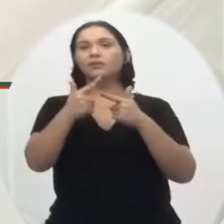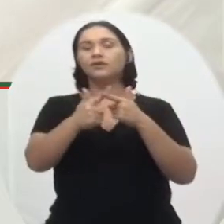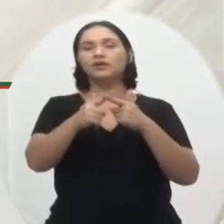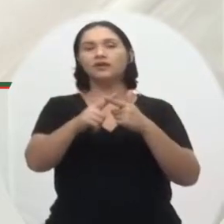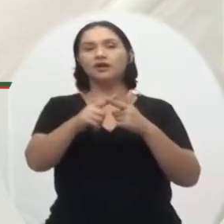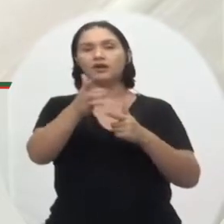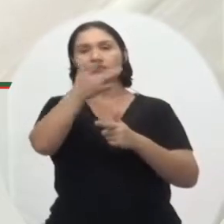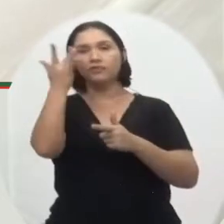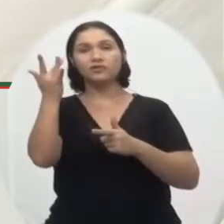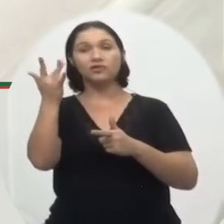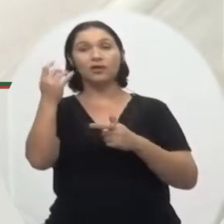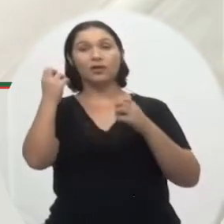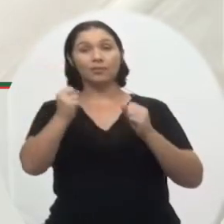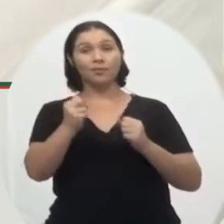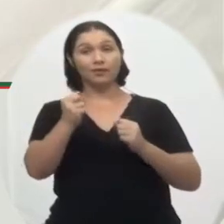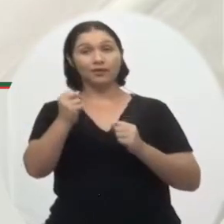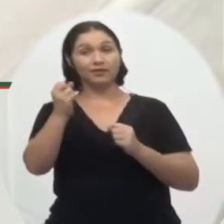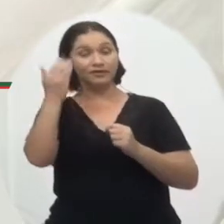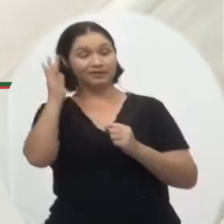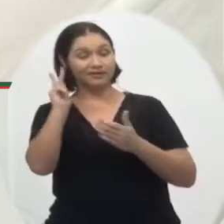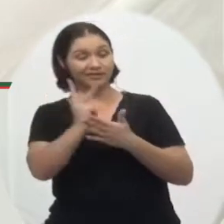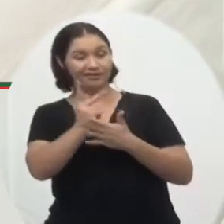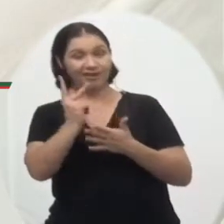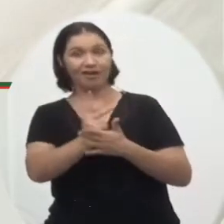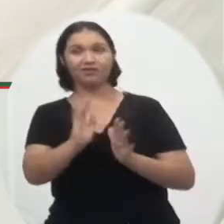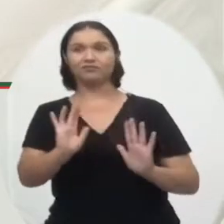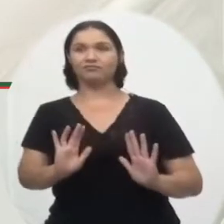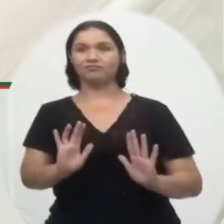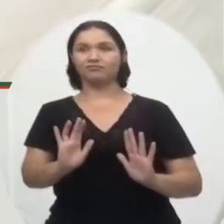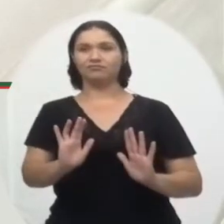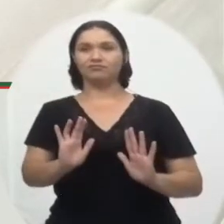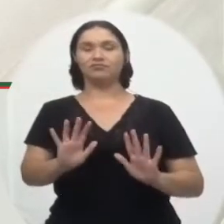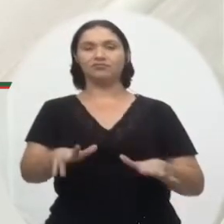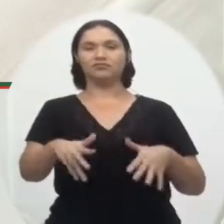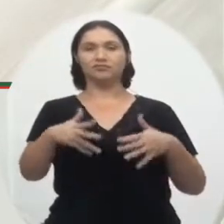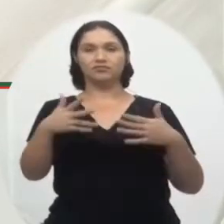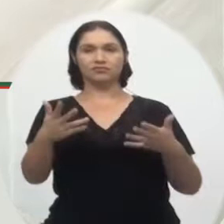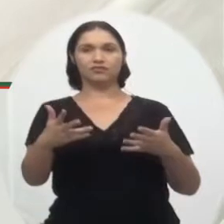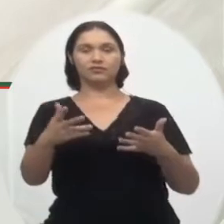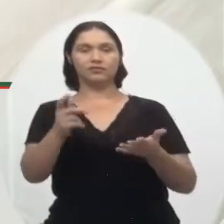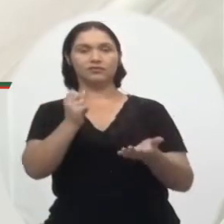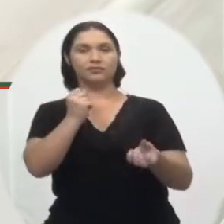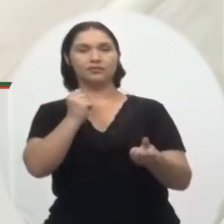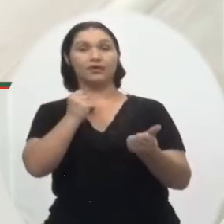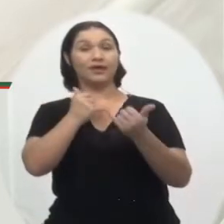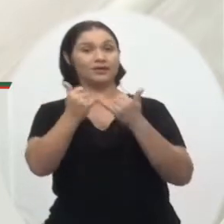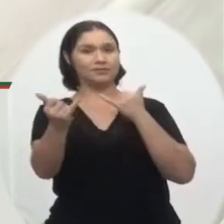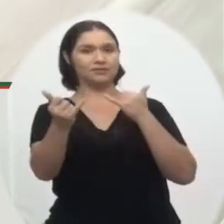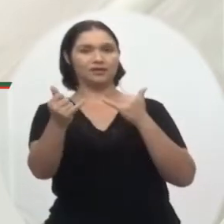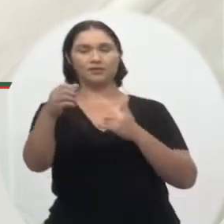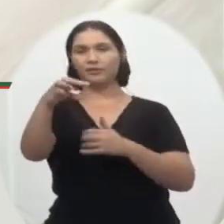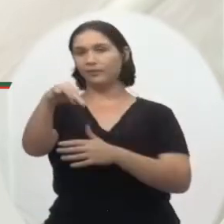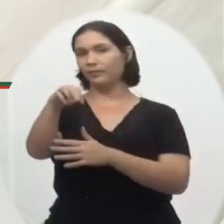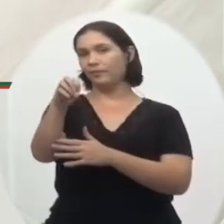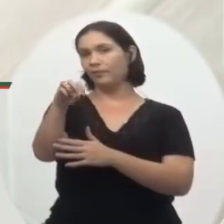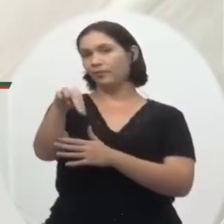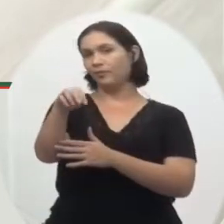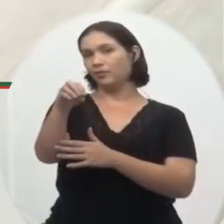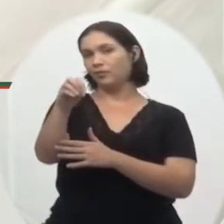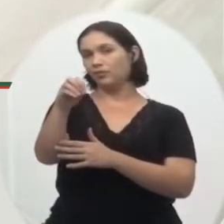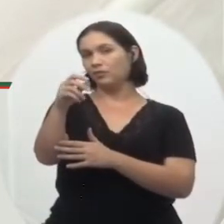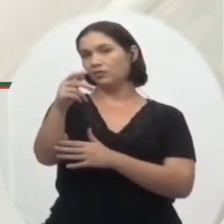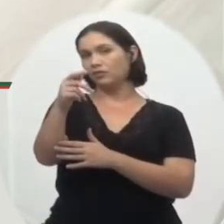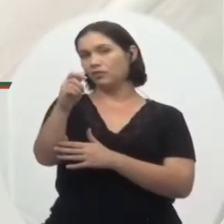tomar um ar de verdade quando necessariamente não são. Esse de que o monopólio, o correio